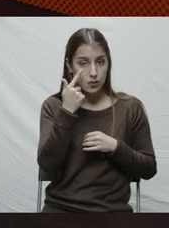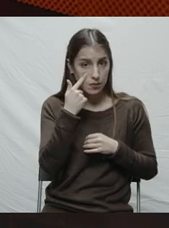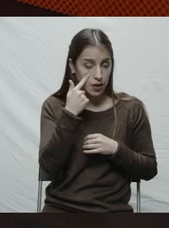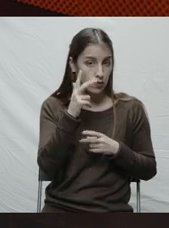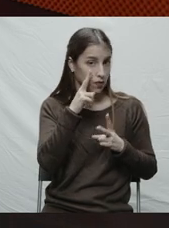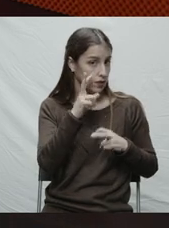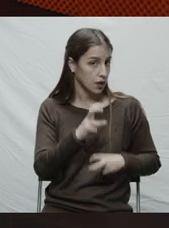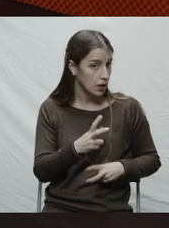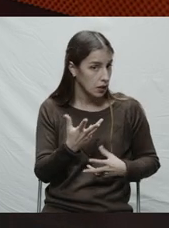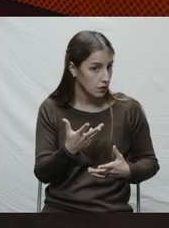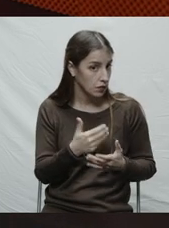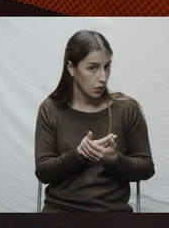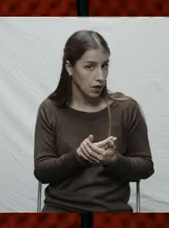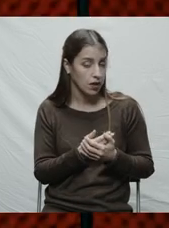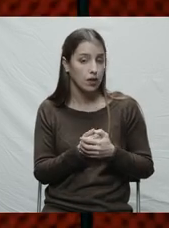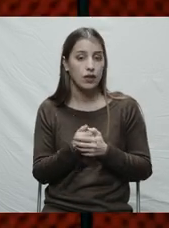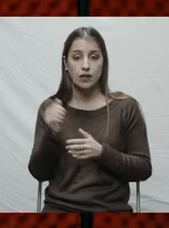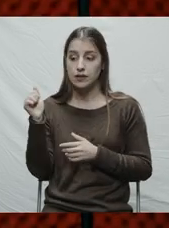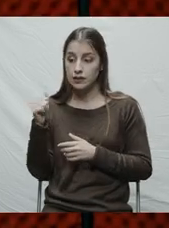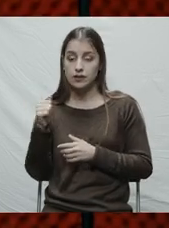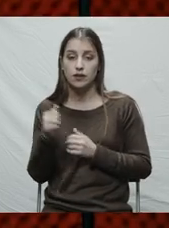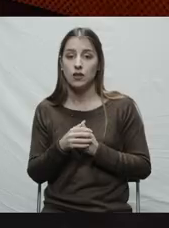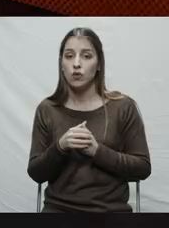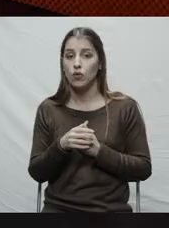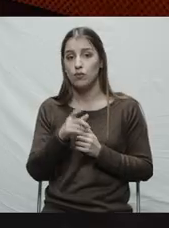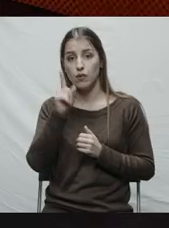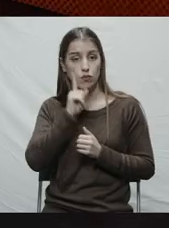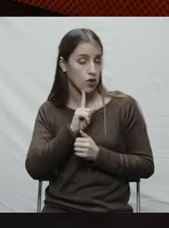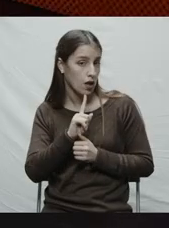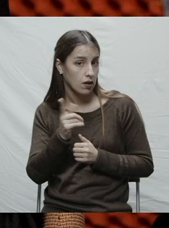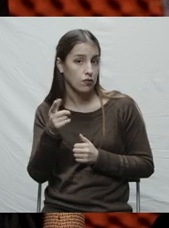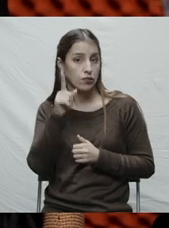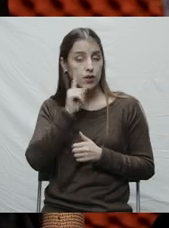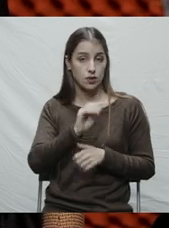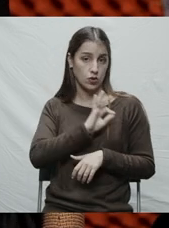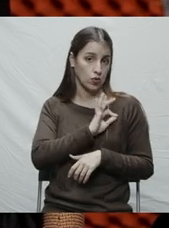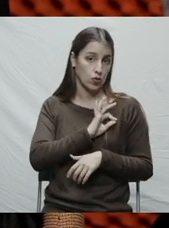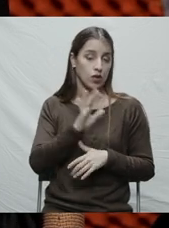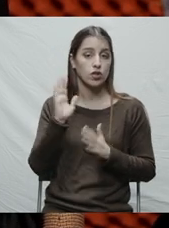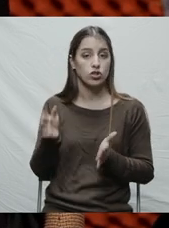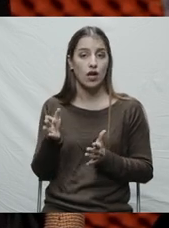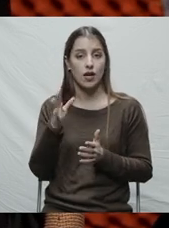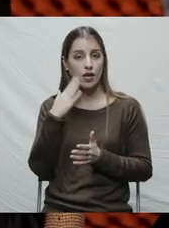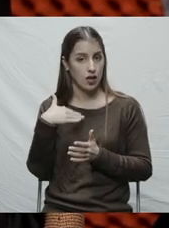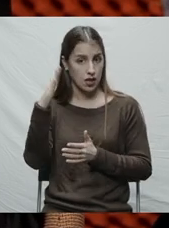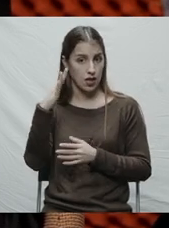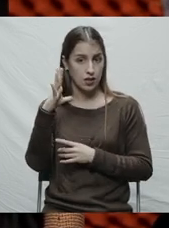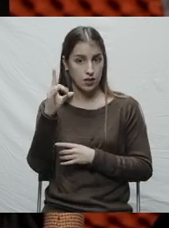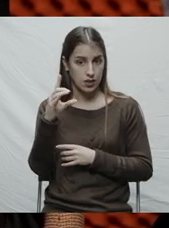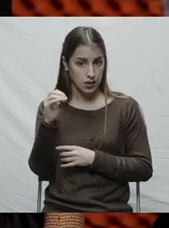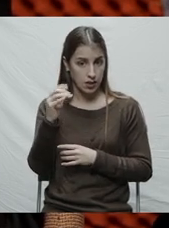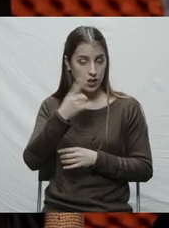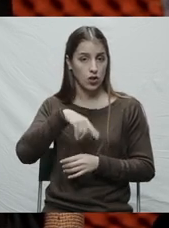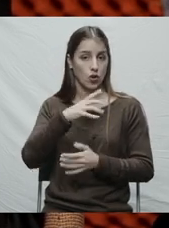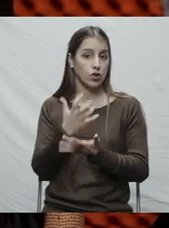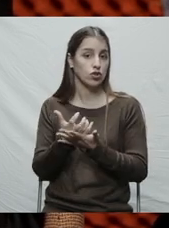conhecimento investigativo, não é? e depois, desculpa interromper, e uma mulher, uma senhora, vá, que já tinha os seus 60 anos, e aquilo que acho que mais